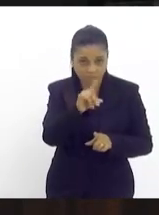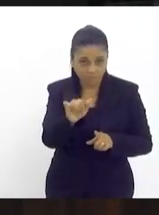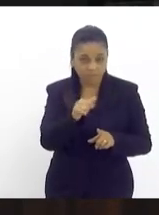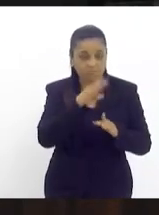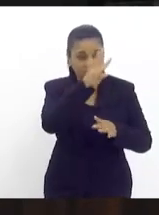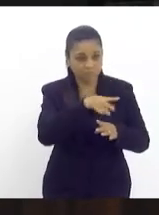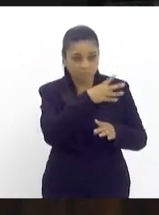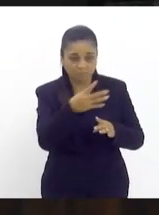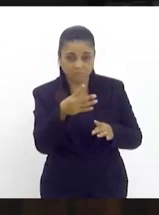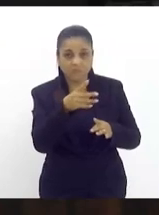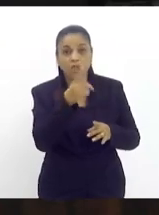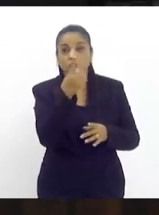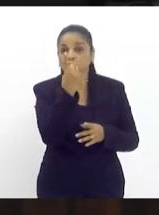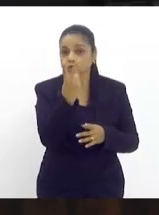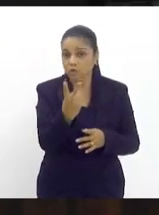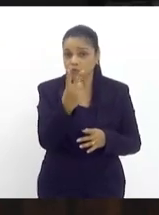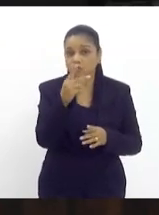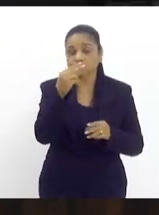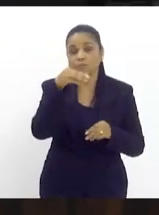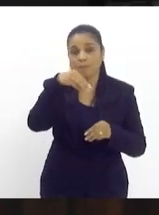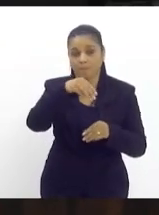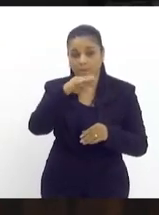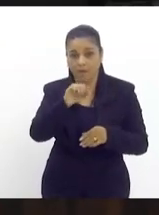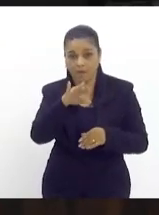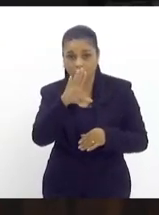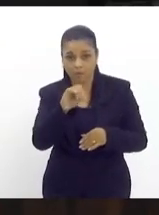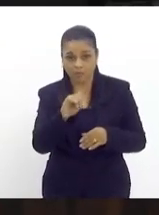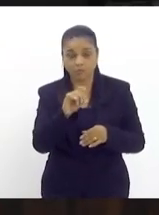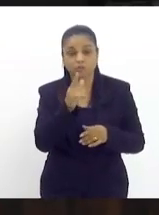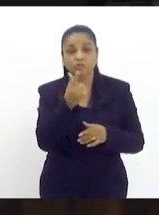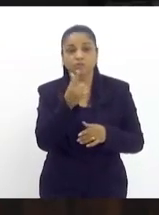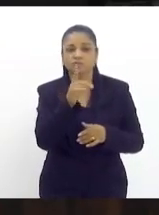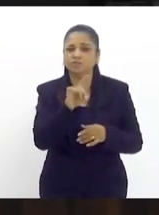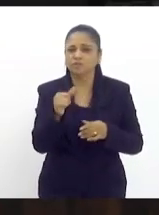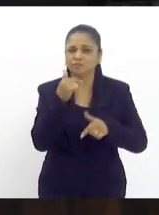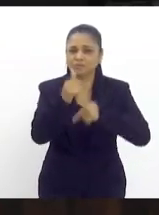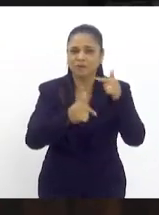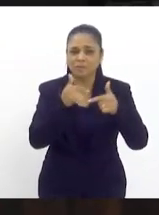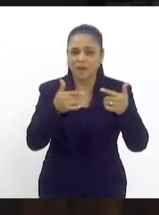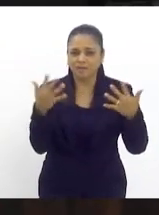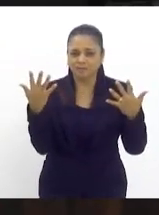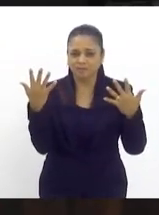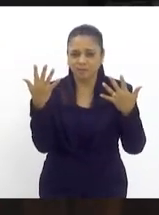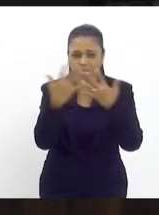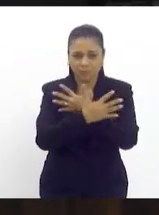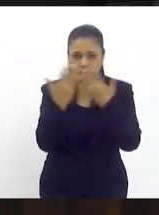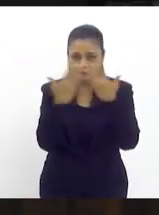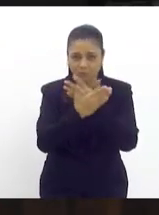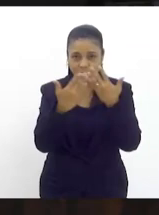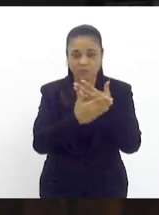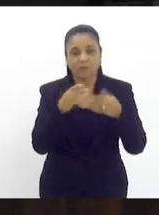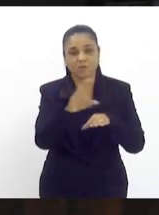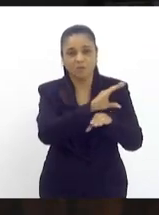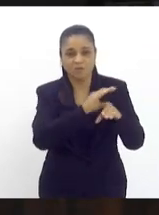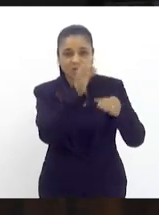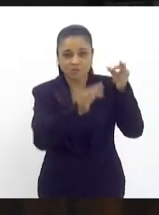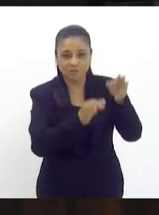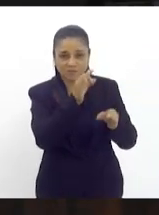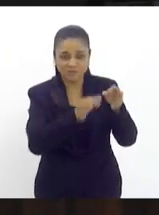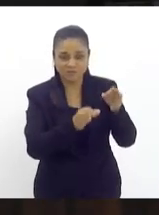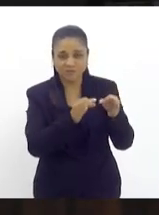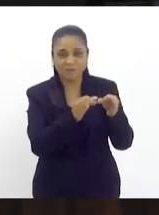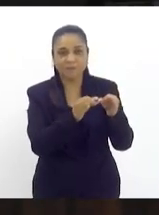dia 2 de Maio como dia do trabalho invisível pareceres das comissões Constituição e justiça pela